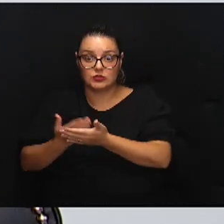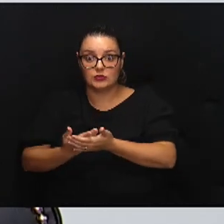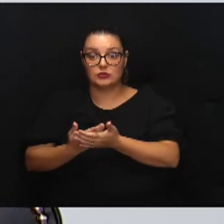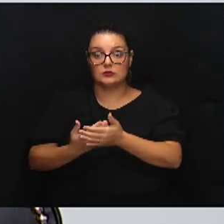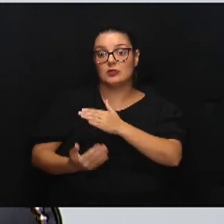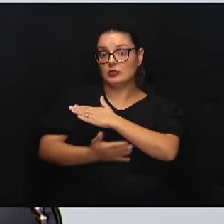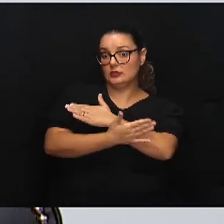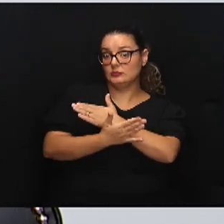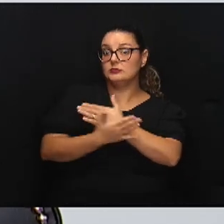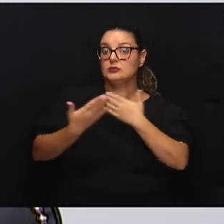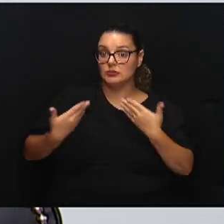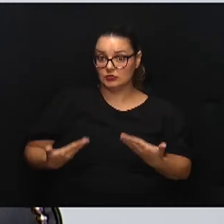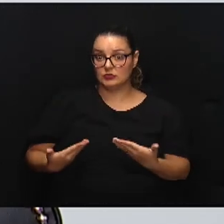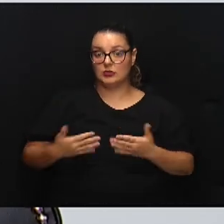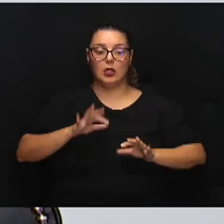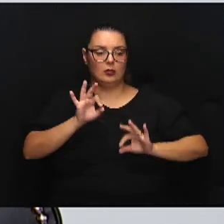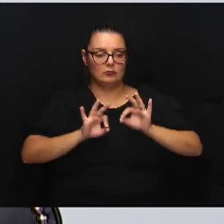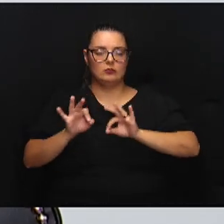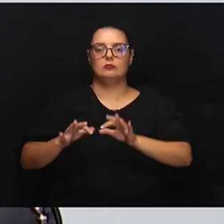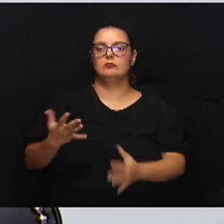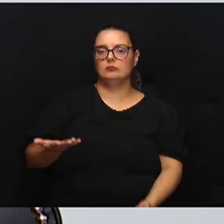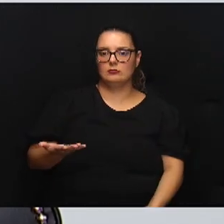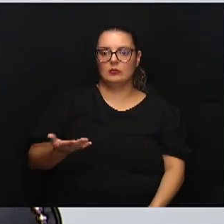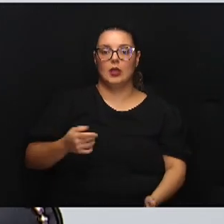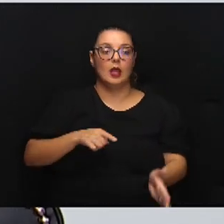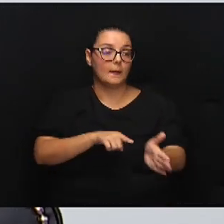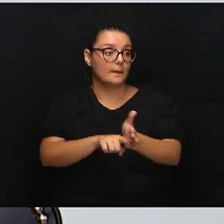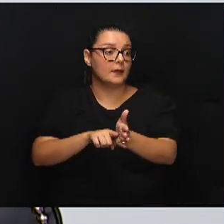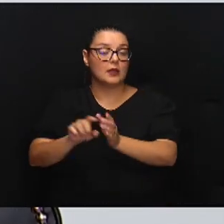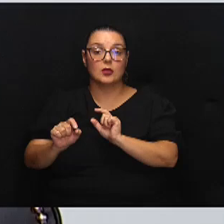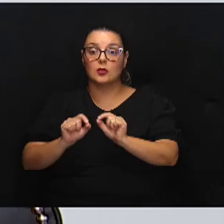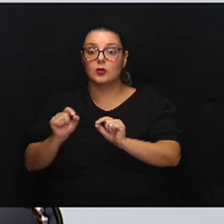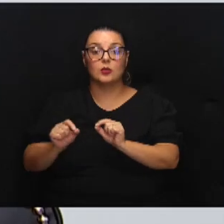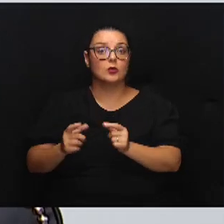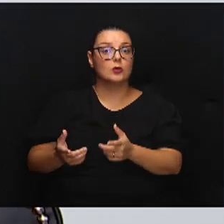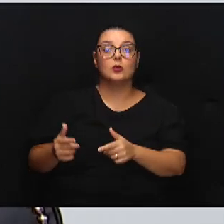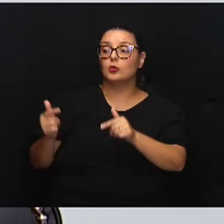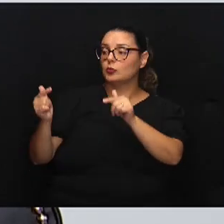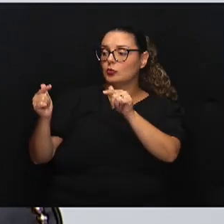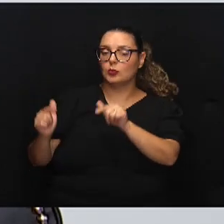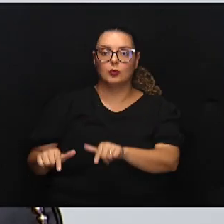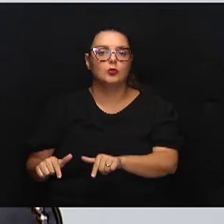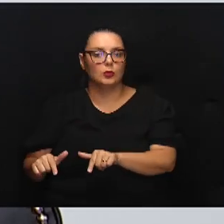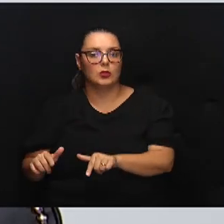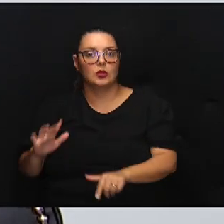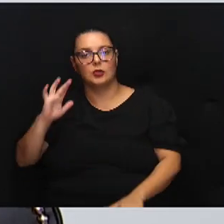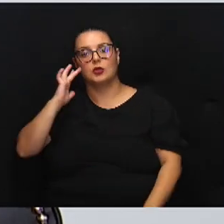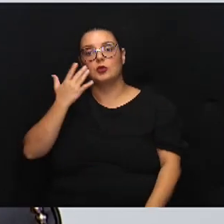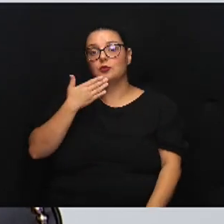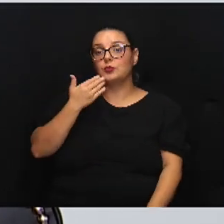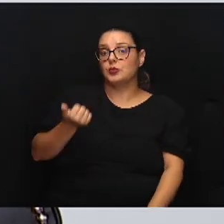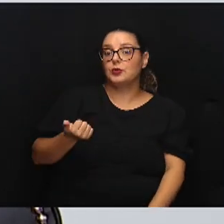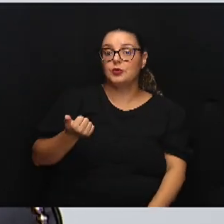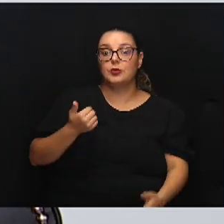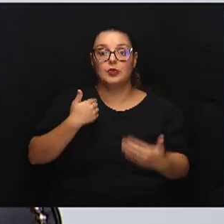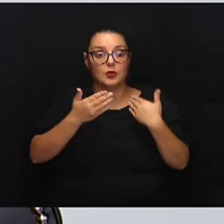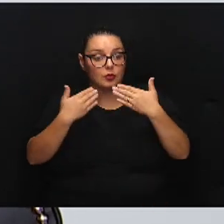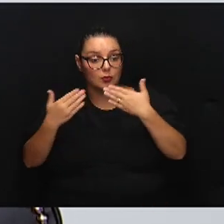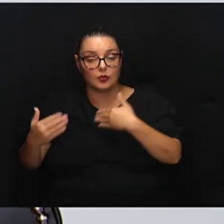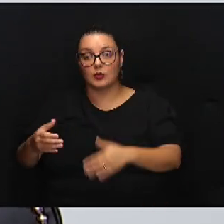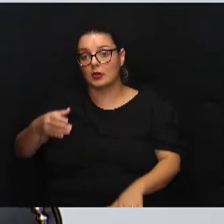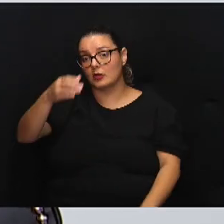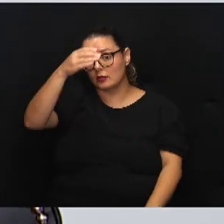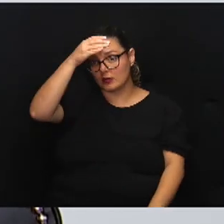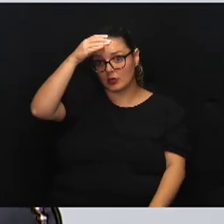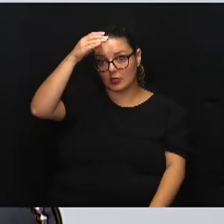ajudou muito a me preparar. A pesquisar o quê? O local que eu achava que era melhor, conversar com as minhas